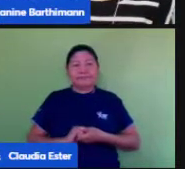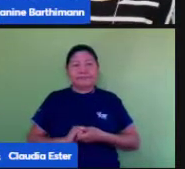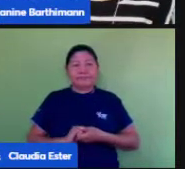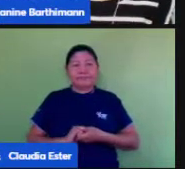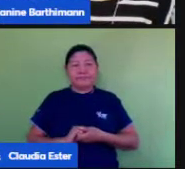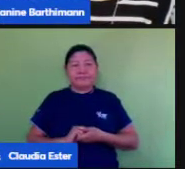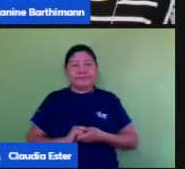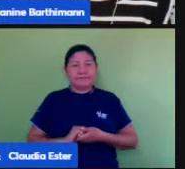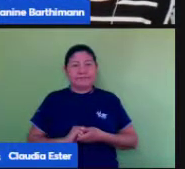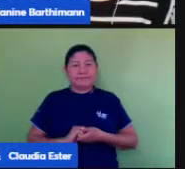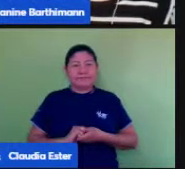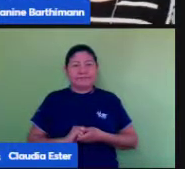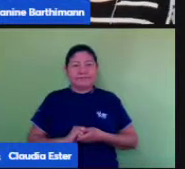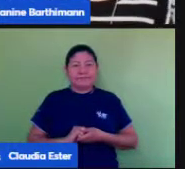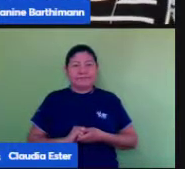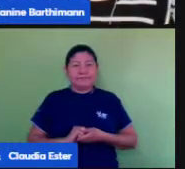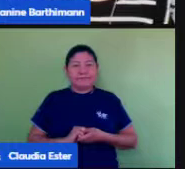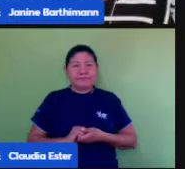Próximo.